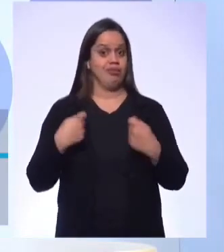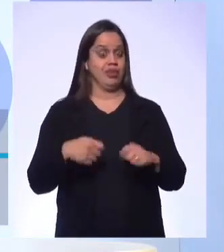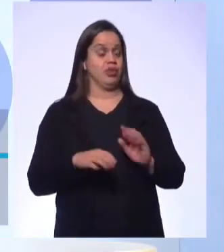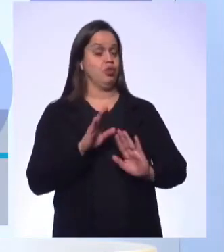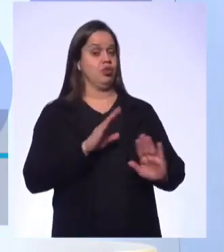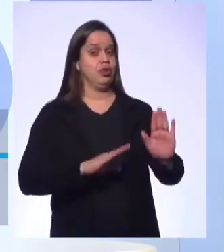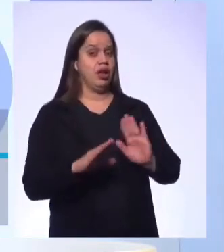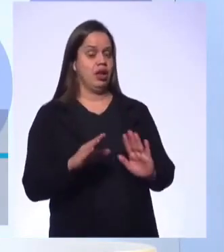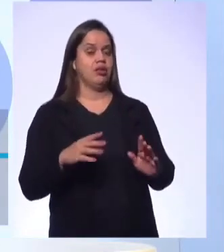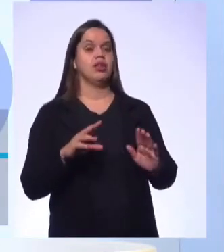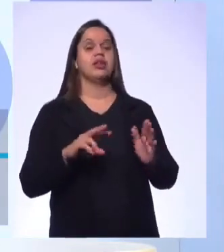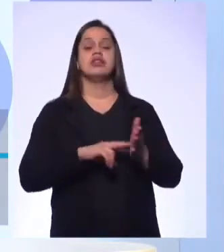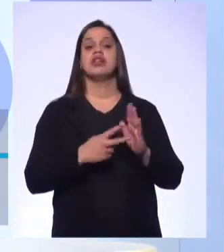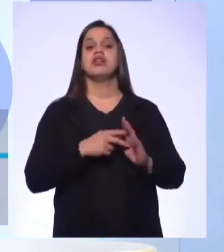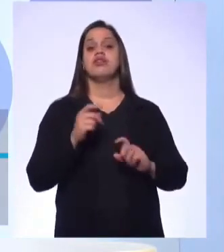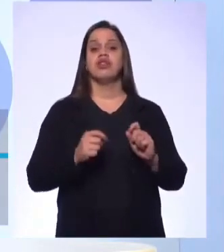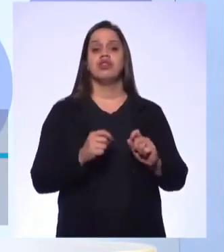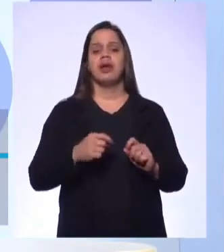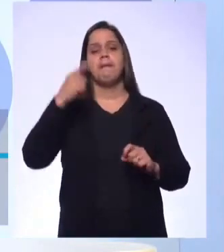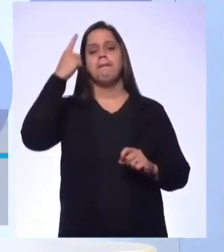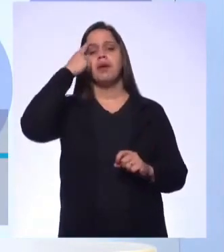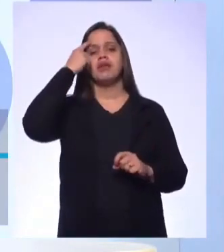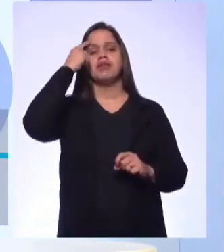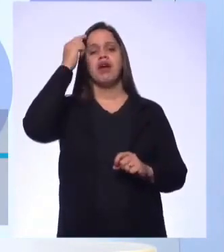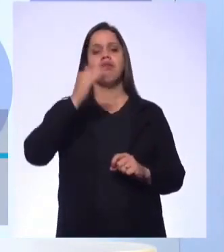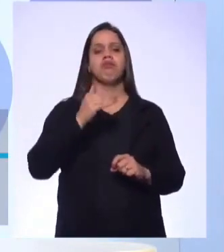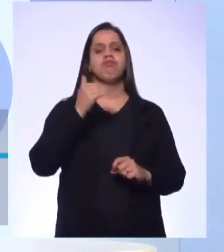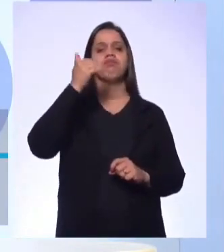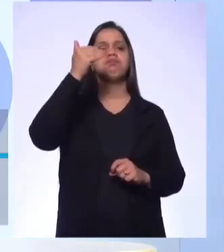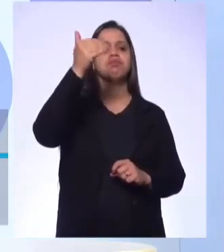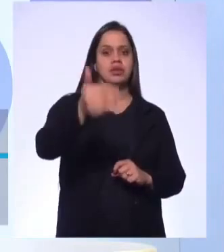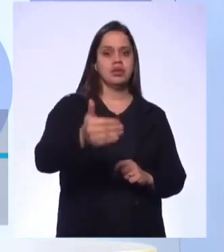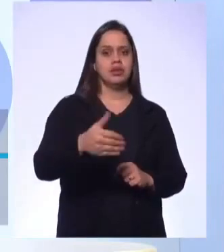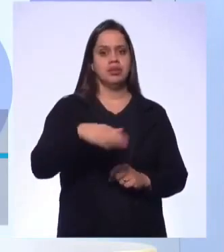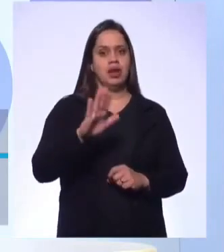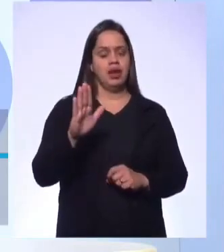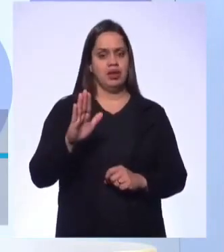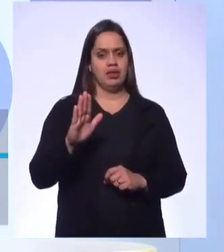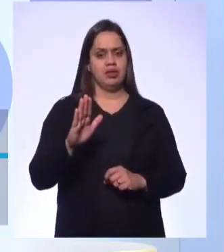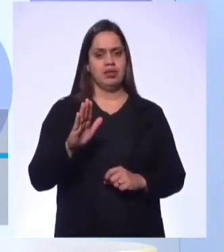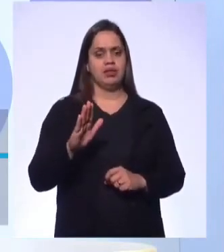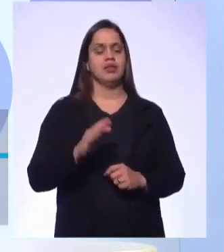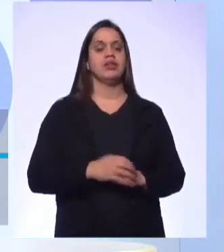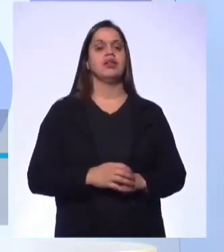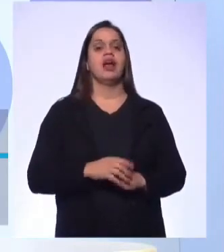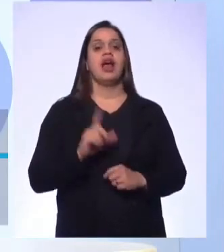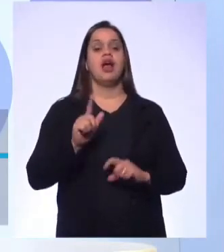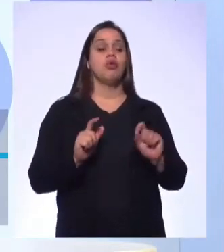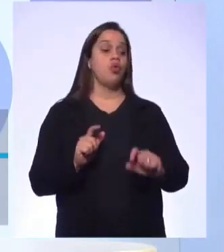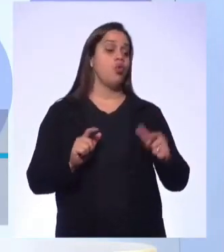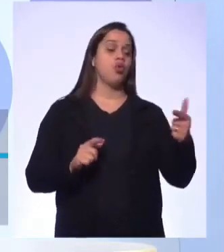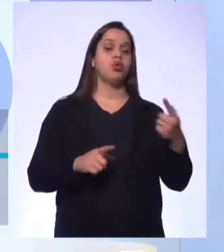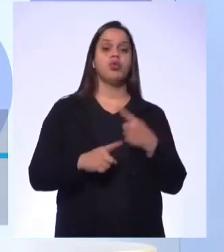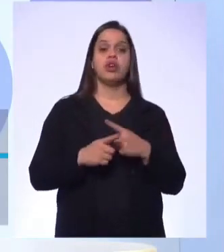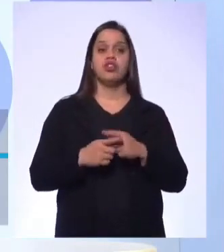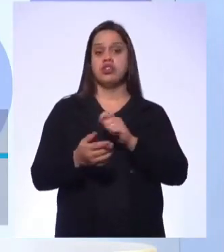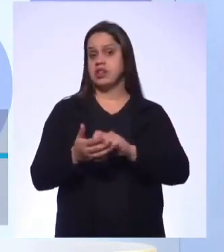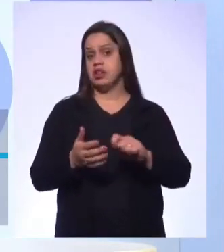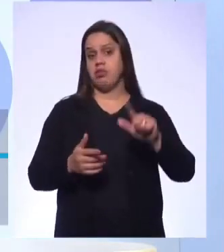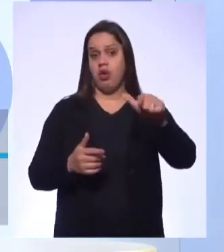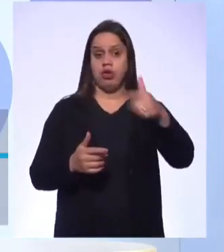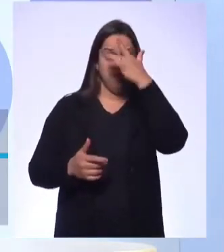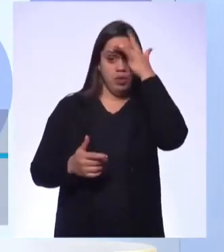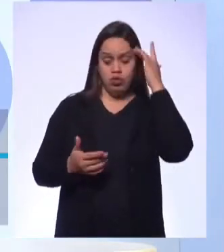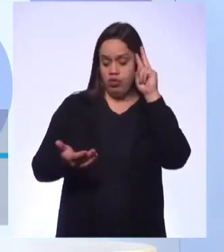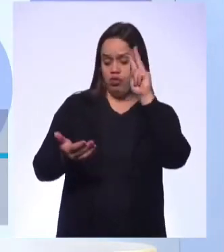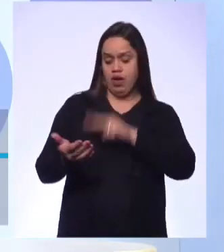isso significa ir além do texto também. Então, é o outro, porque você escreve sempre para o outro. Então, o outro